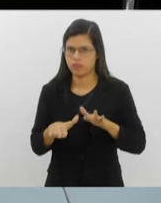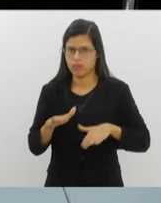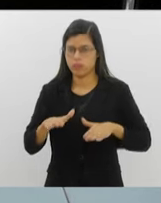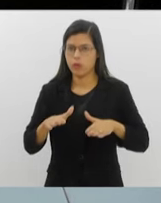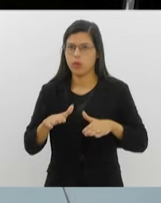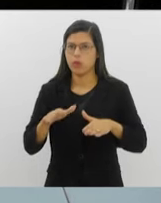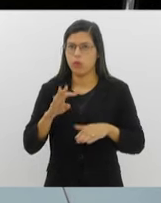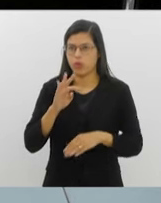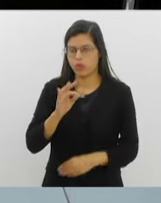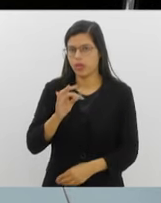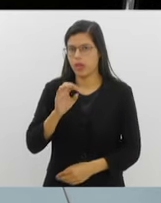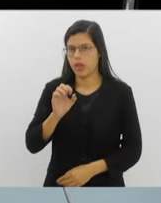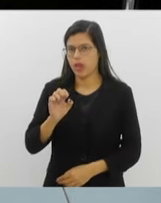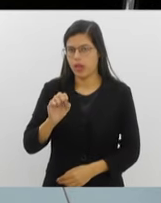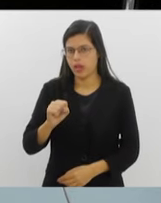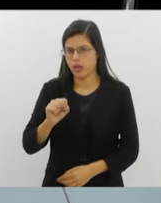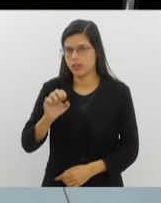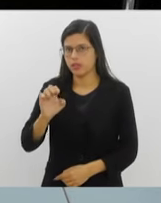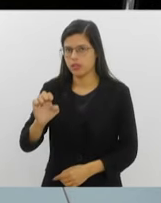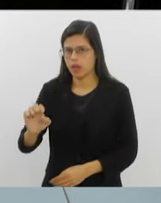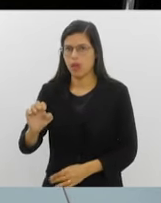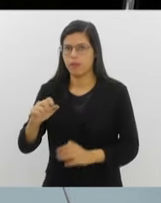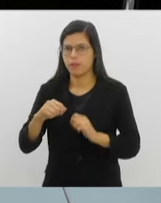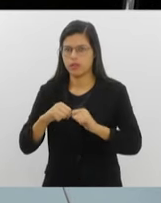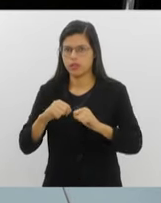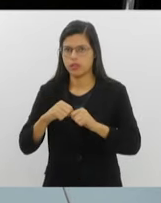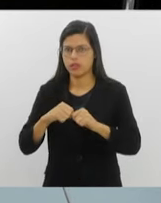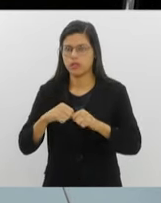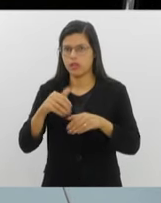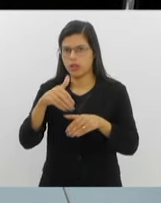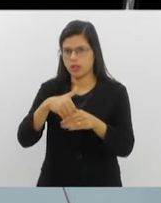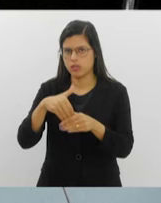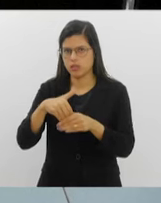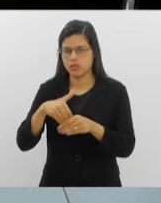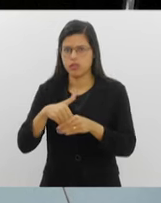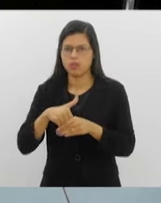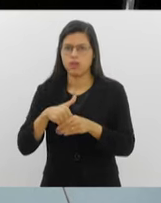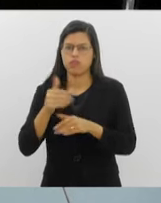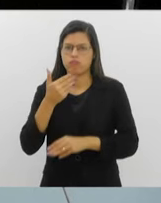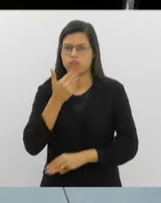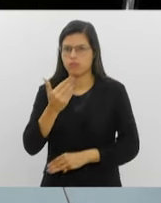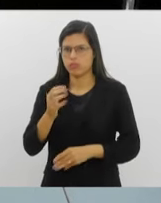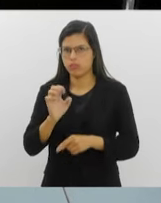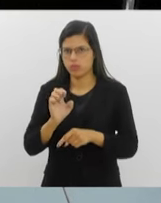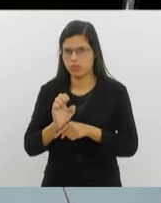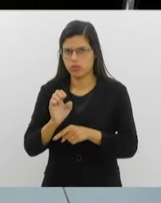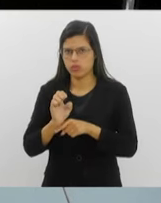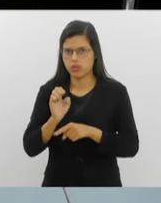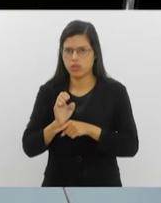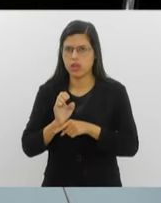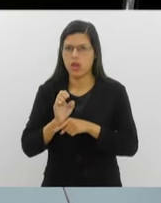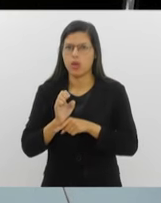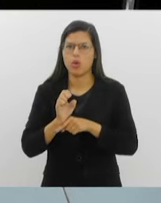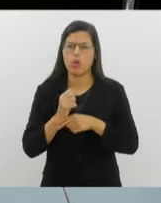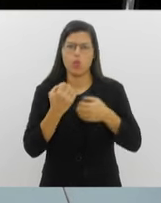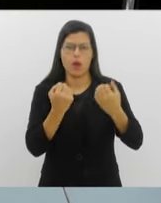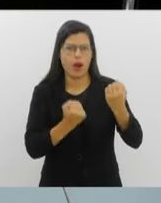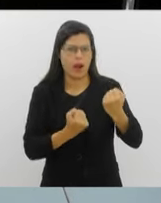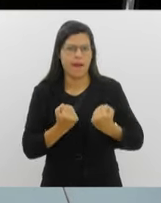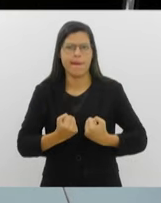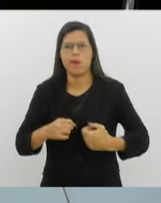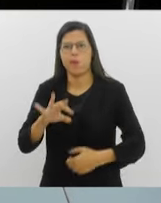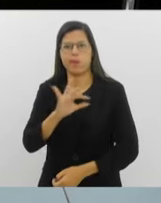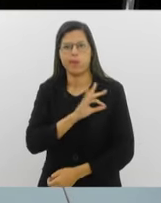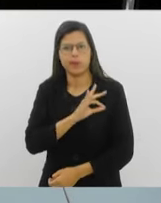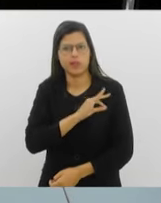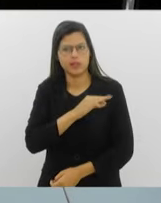Eleitoral, para fazer as eleições, ele requisita do Estado viaturas, polícia militar, se for